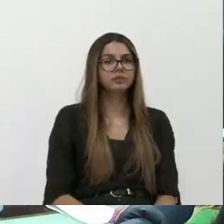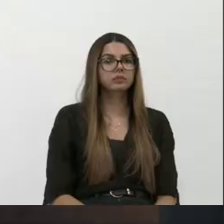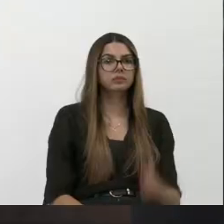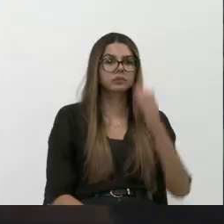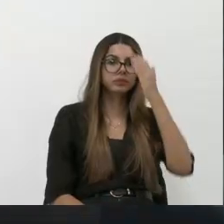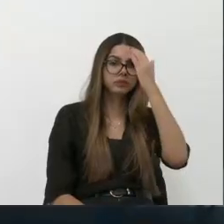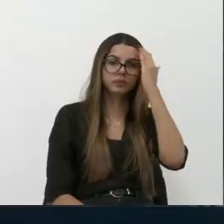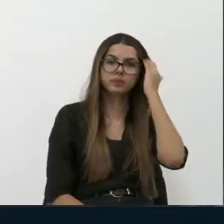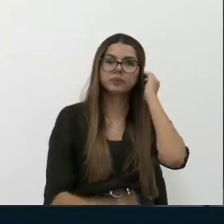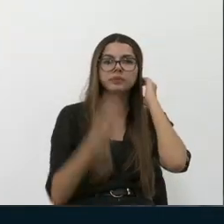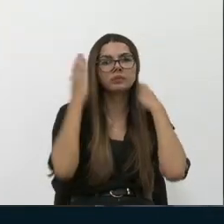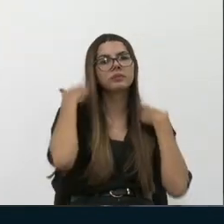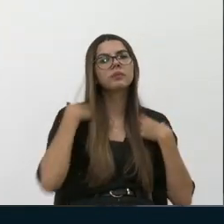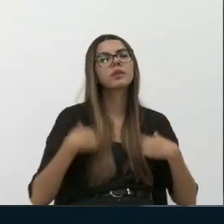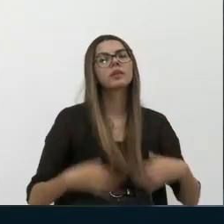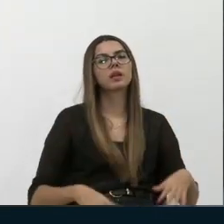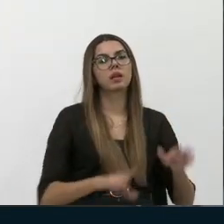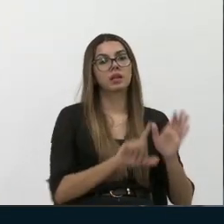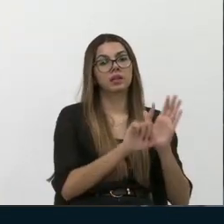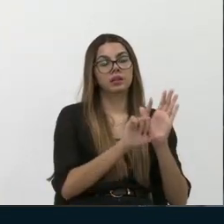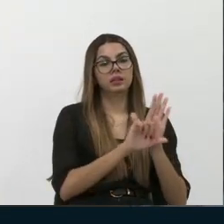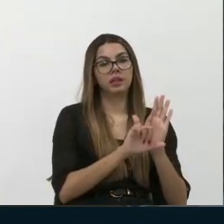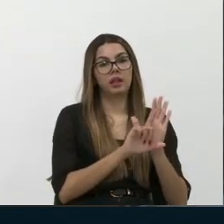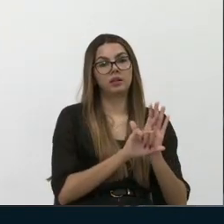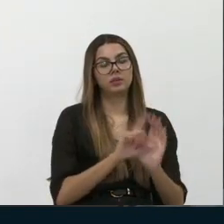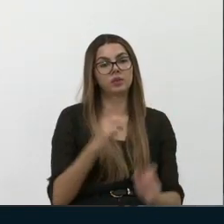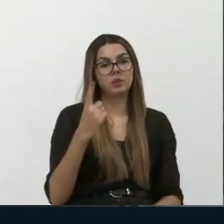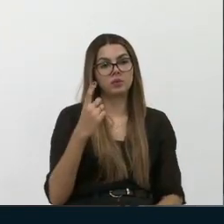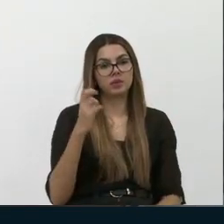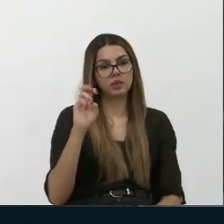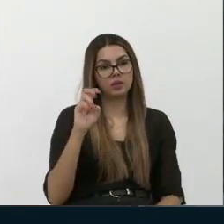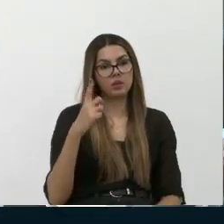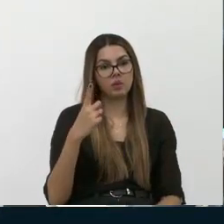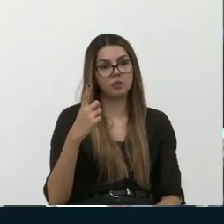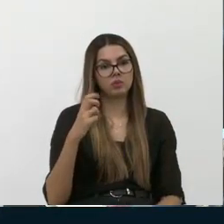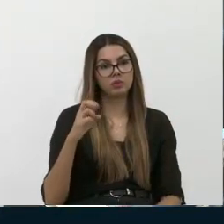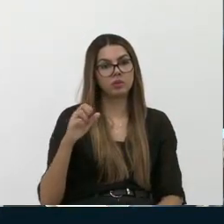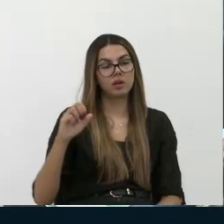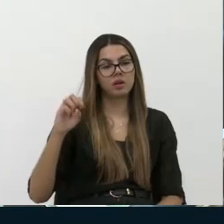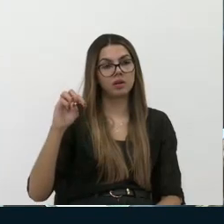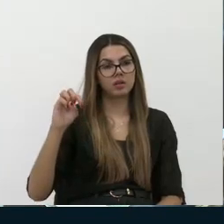Pelo artigo 151, vereador Edmilson Souza, do PSOL.